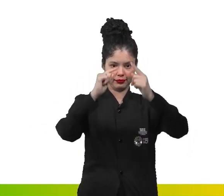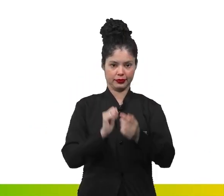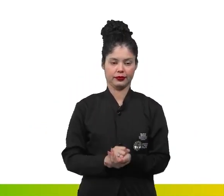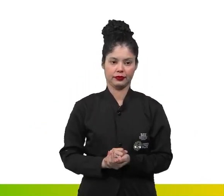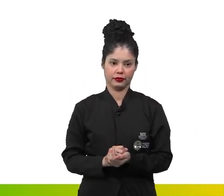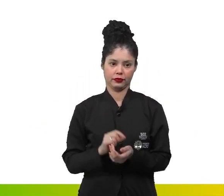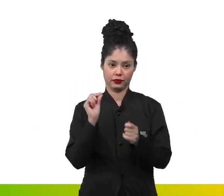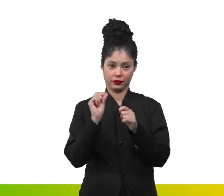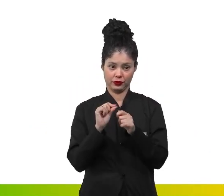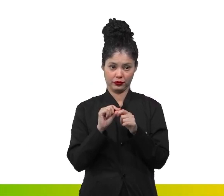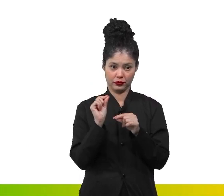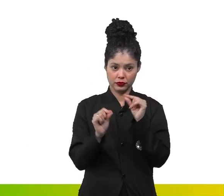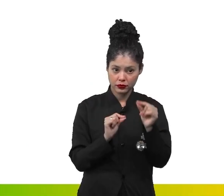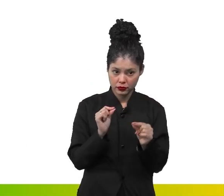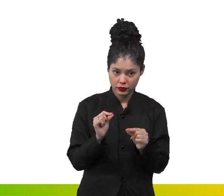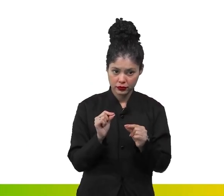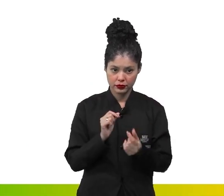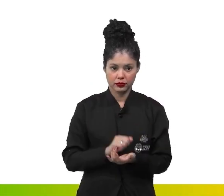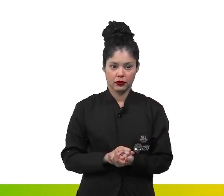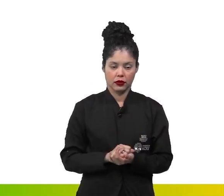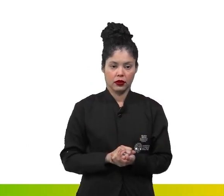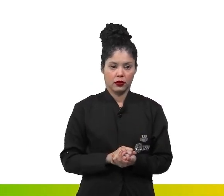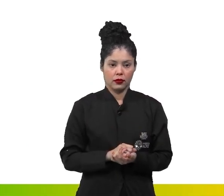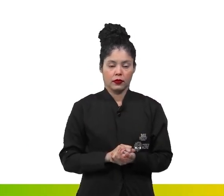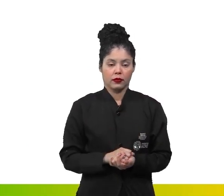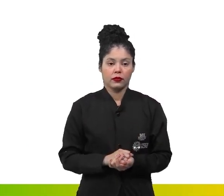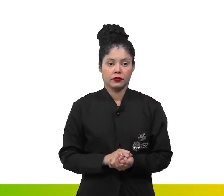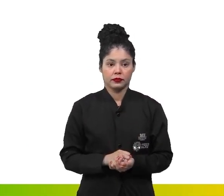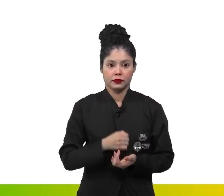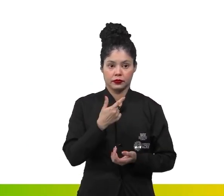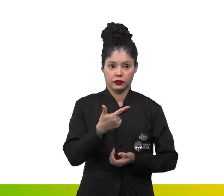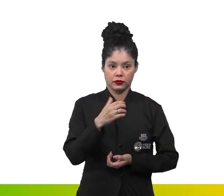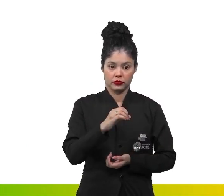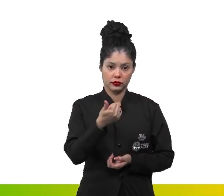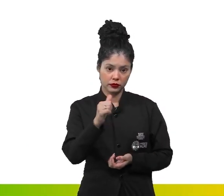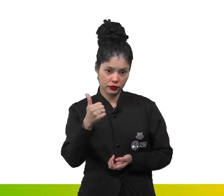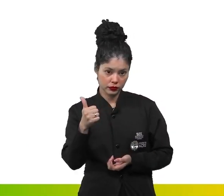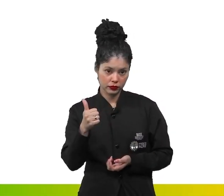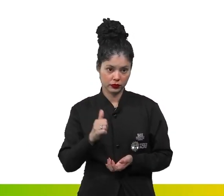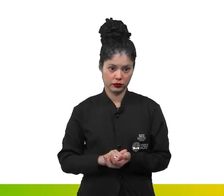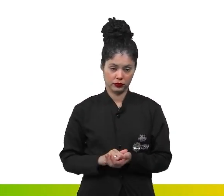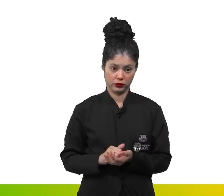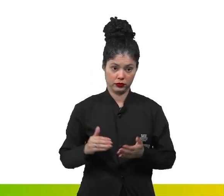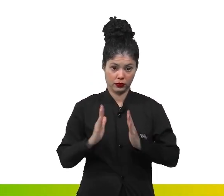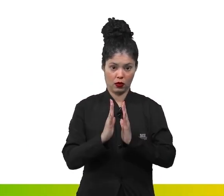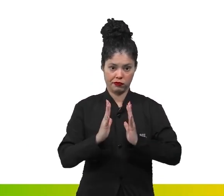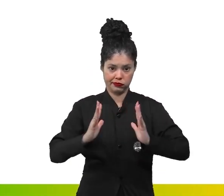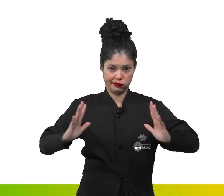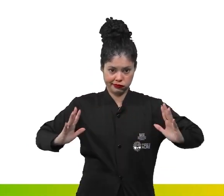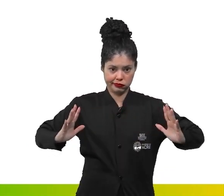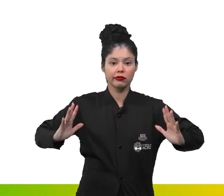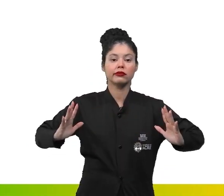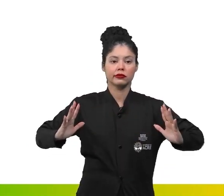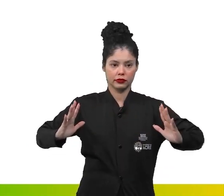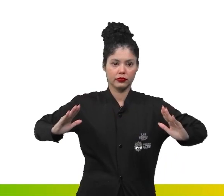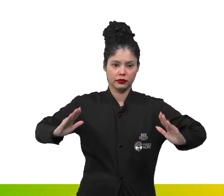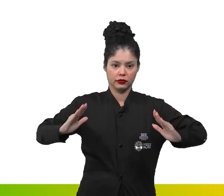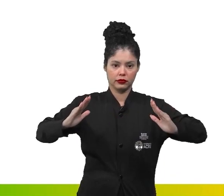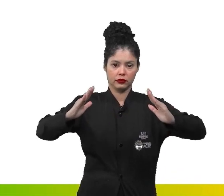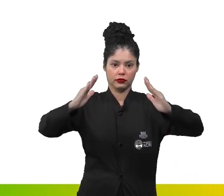vem formando o que é uma pirâmide. Lá em 2011 a gente tem uma base bem larga,